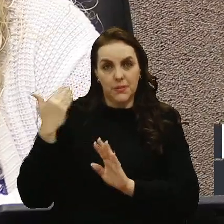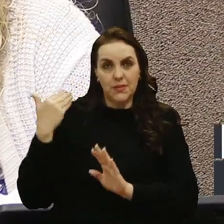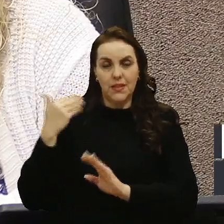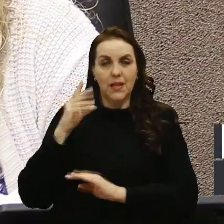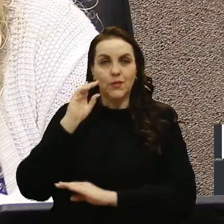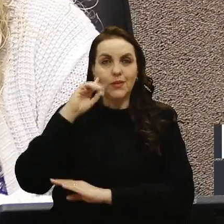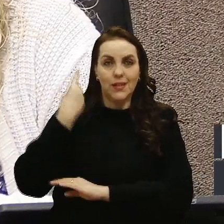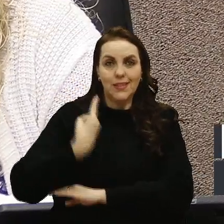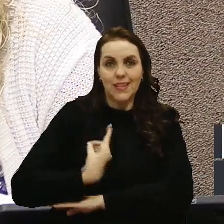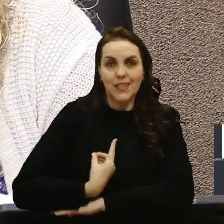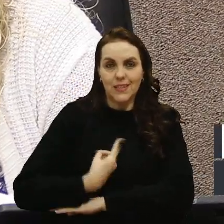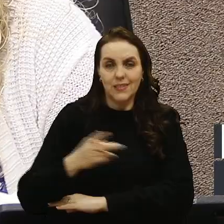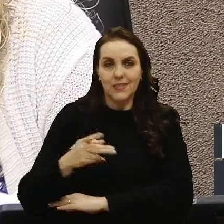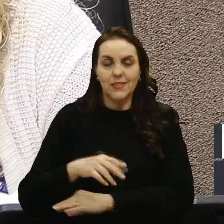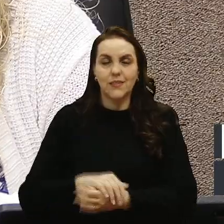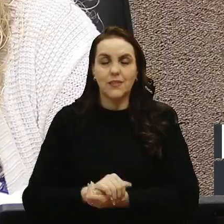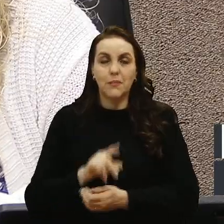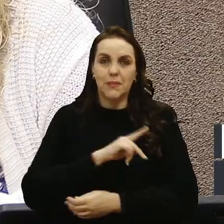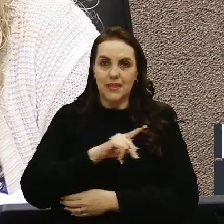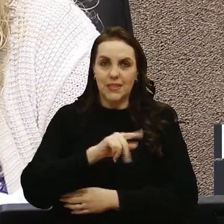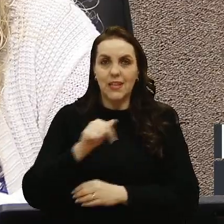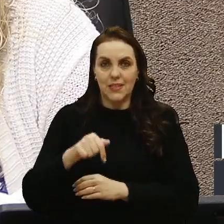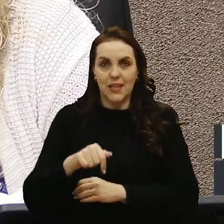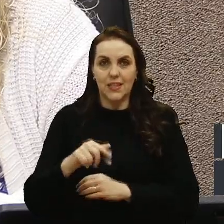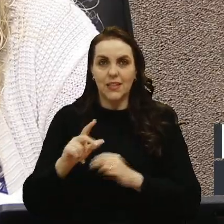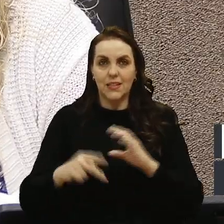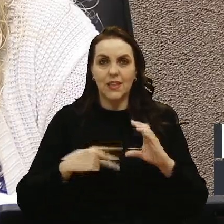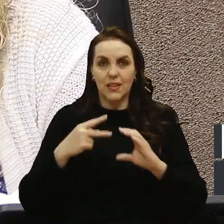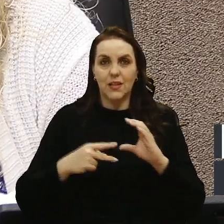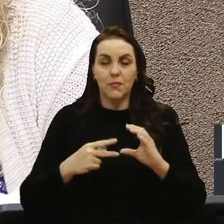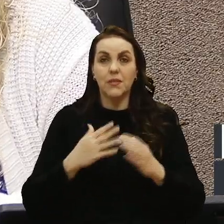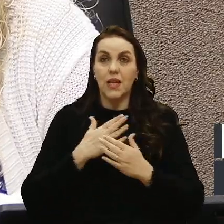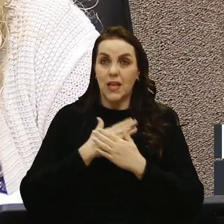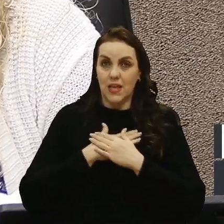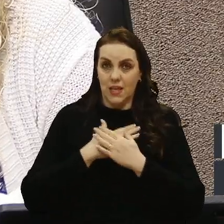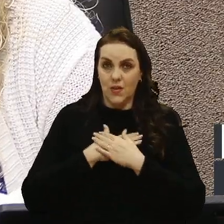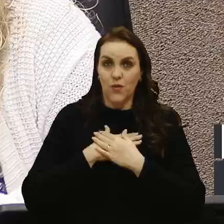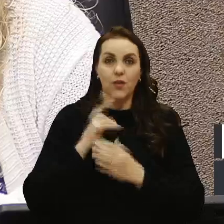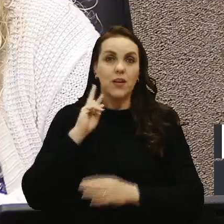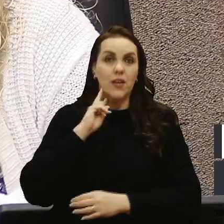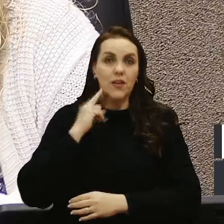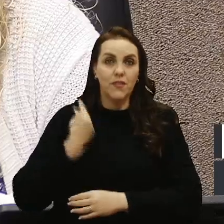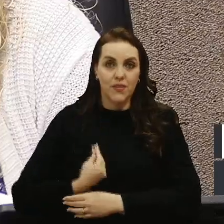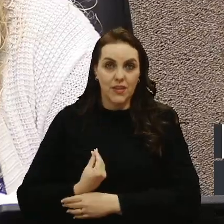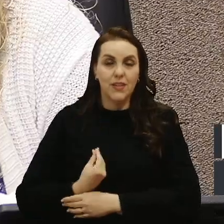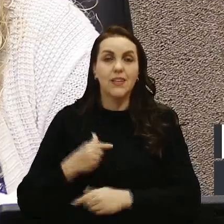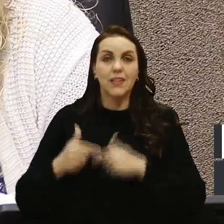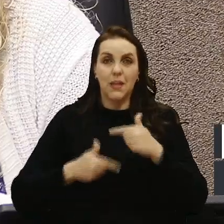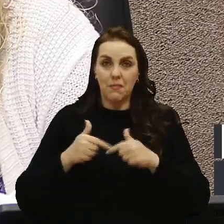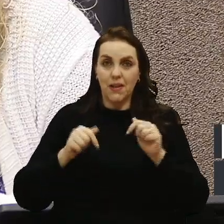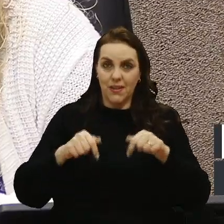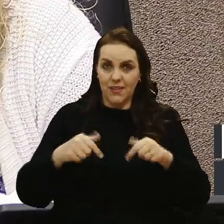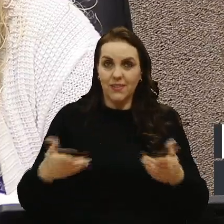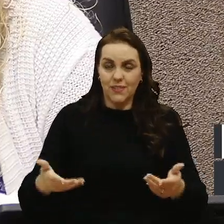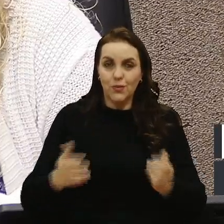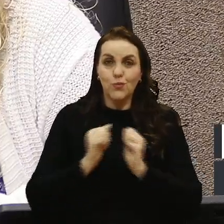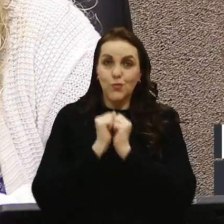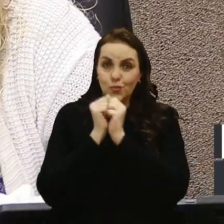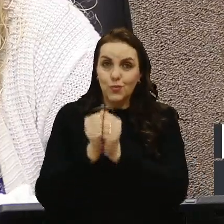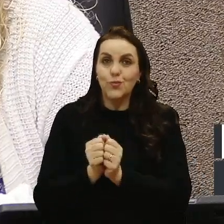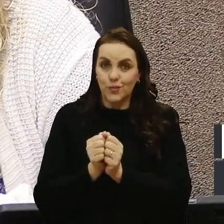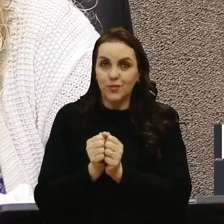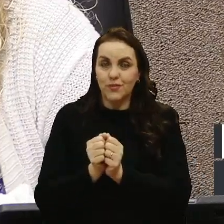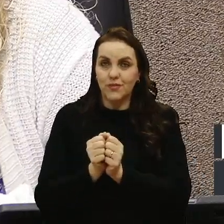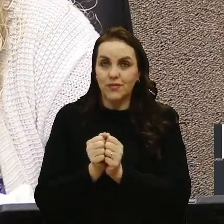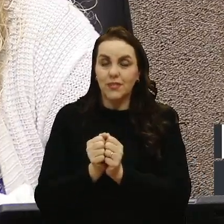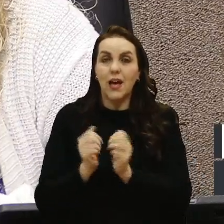Denise Pessoa, era presidente, eu e a Vânia, que trabalha aqui na casa, né, fomos juntos,